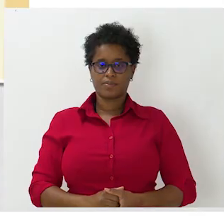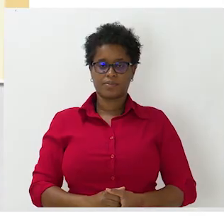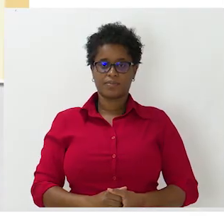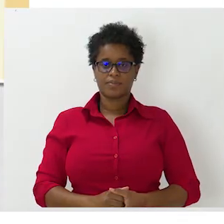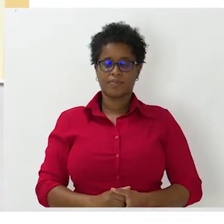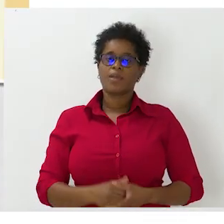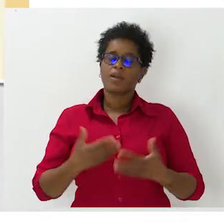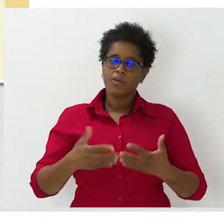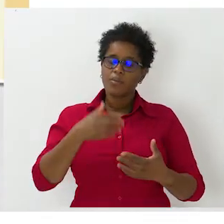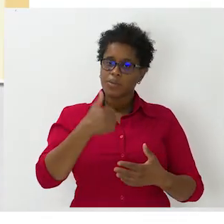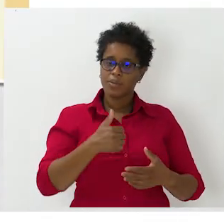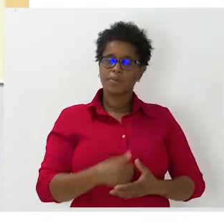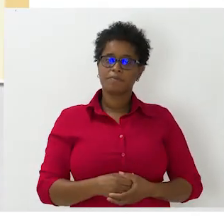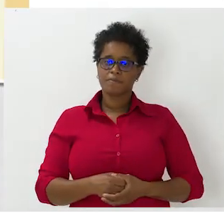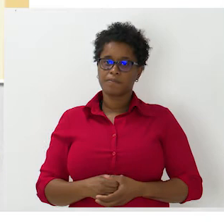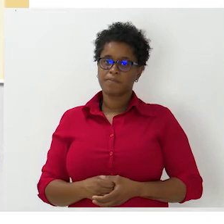Muito bem.